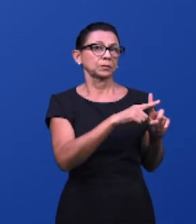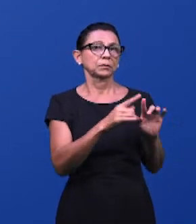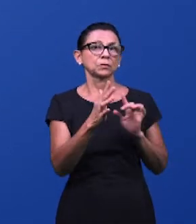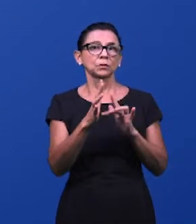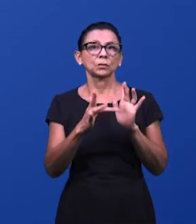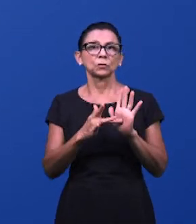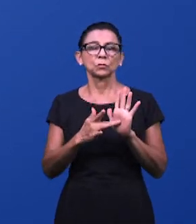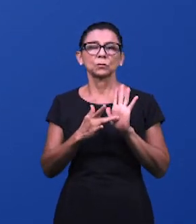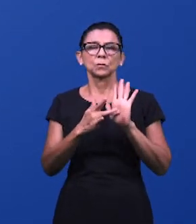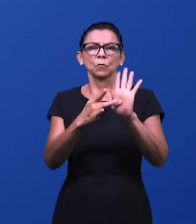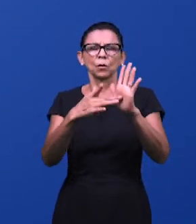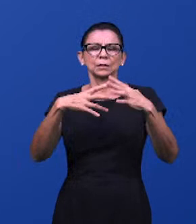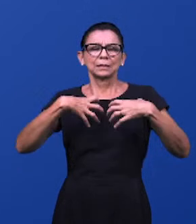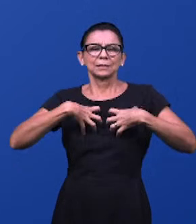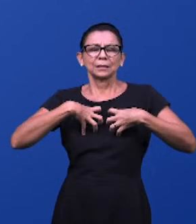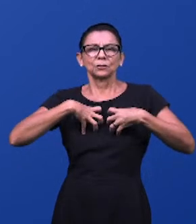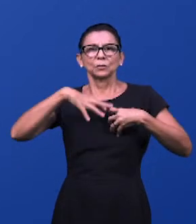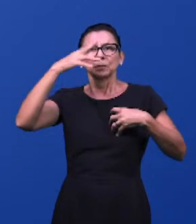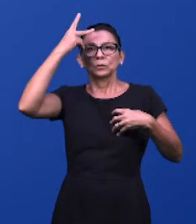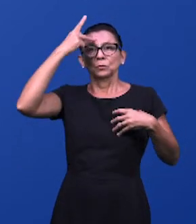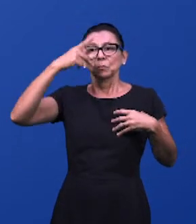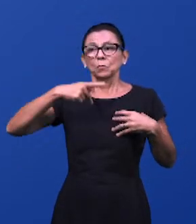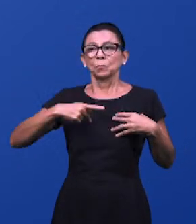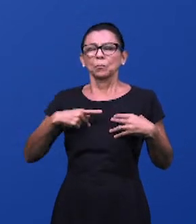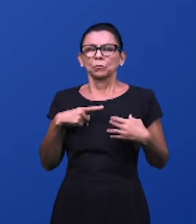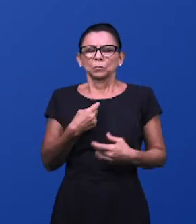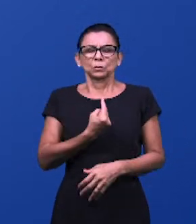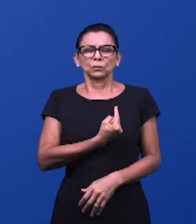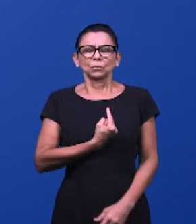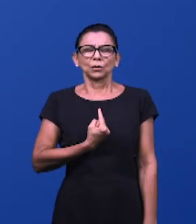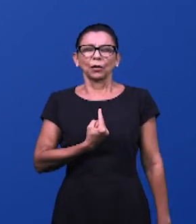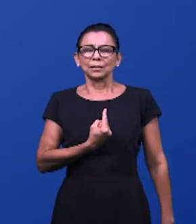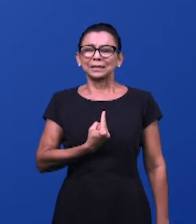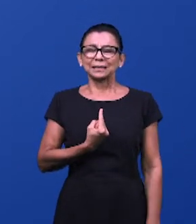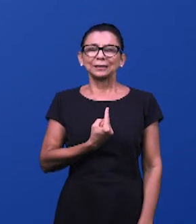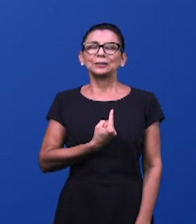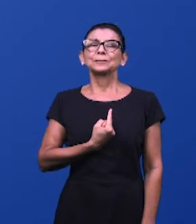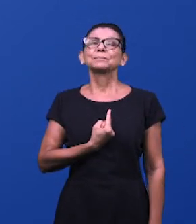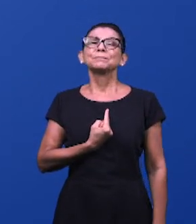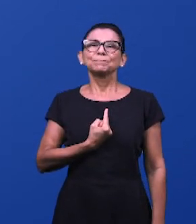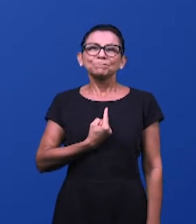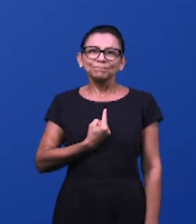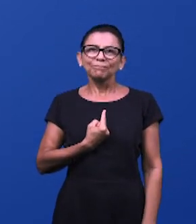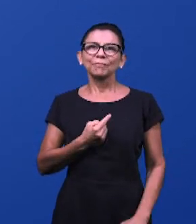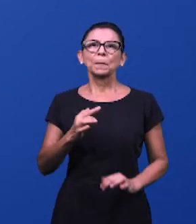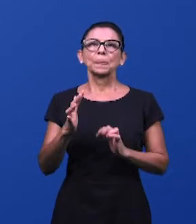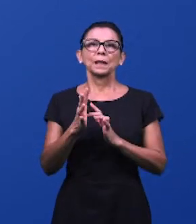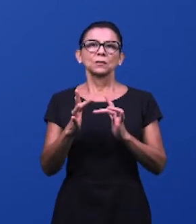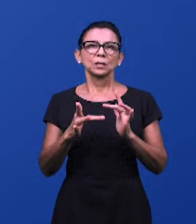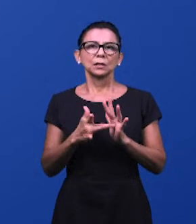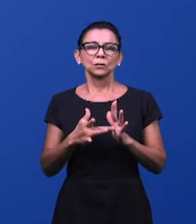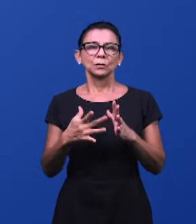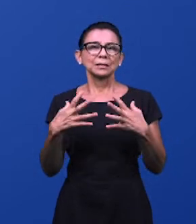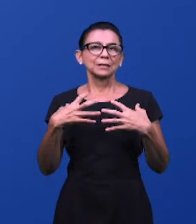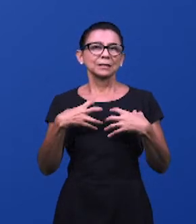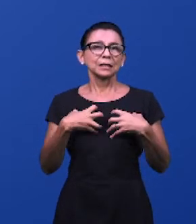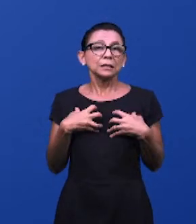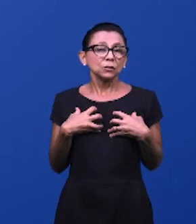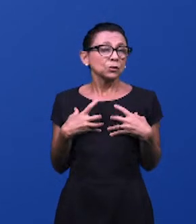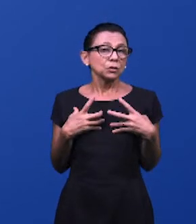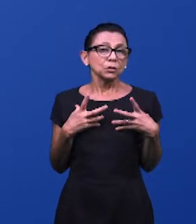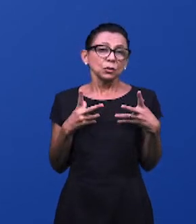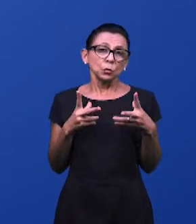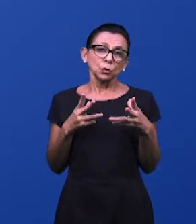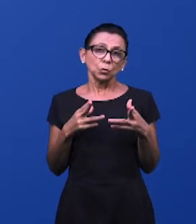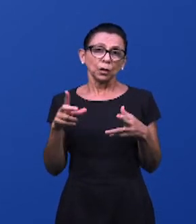como solidão e o sentimento de angústia. Ele experimentou as mesmas dores que nós seres humanos